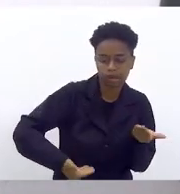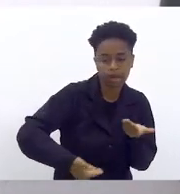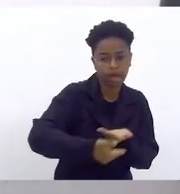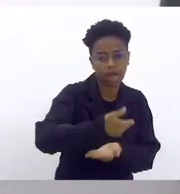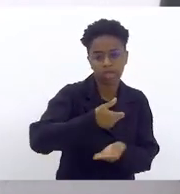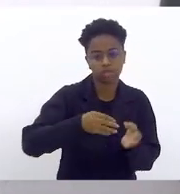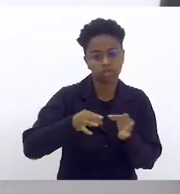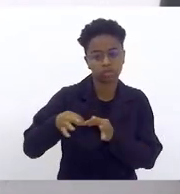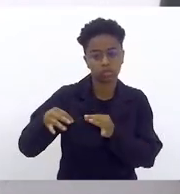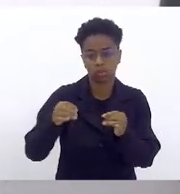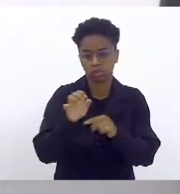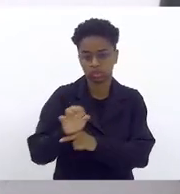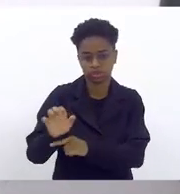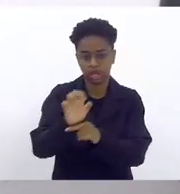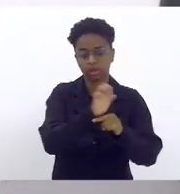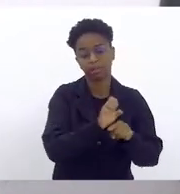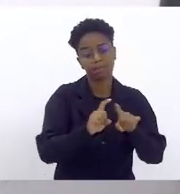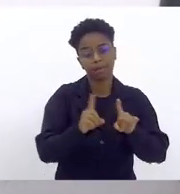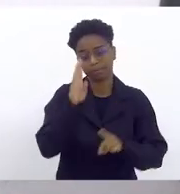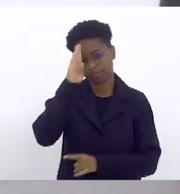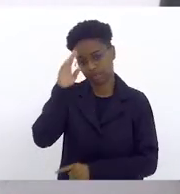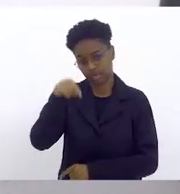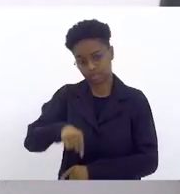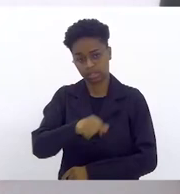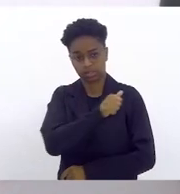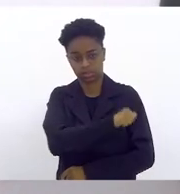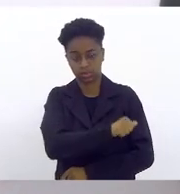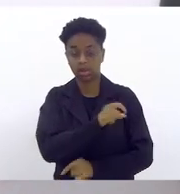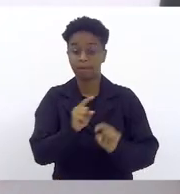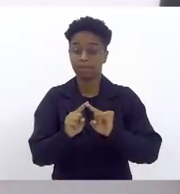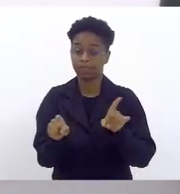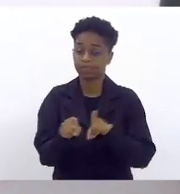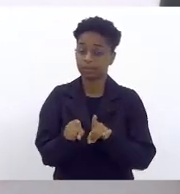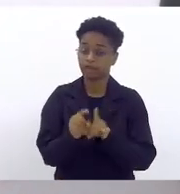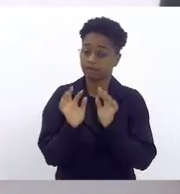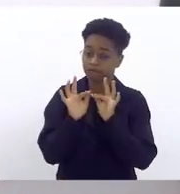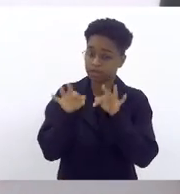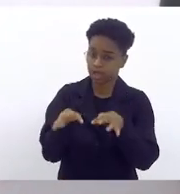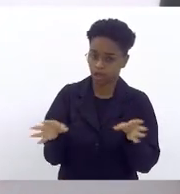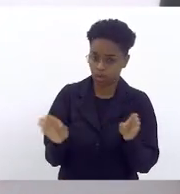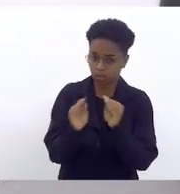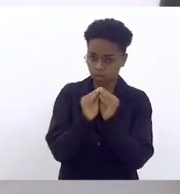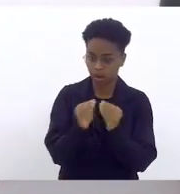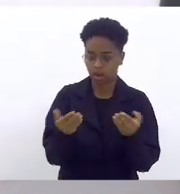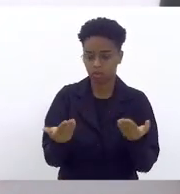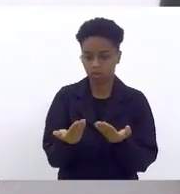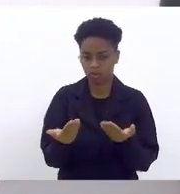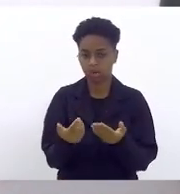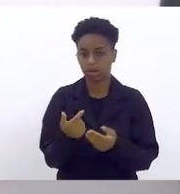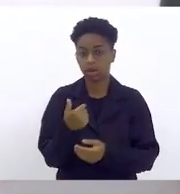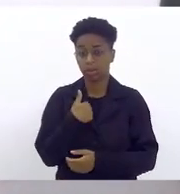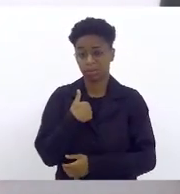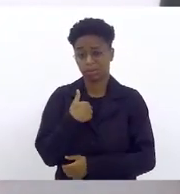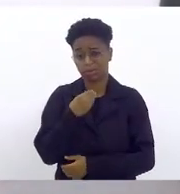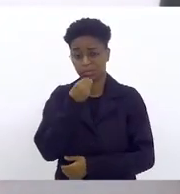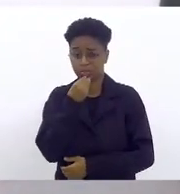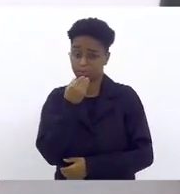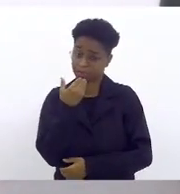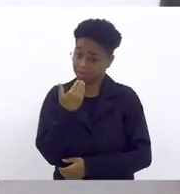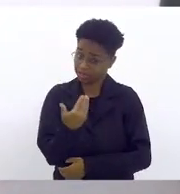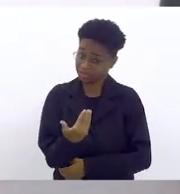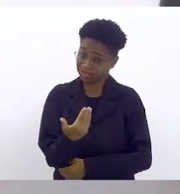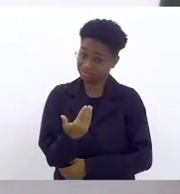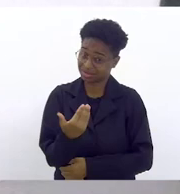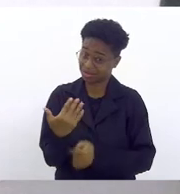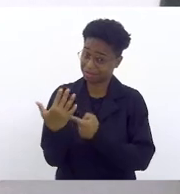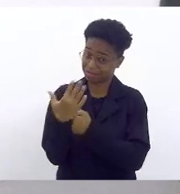e particularmente do Estado mas eu não podia deixar de ao final e encerrando podia pedir aqui né porão